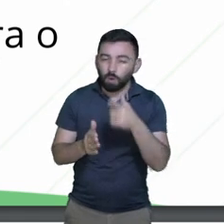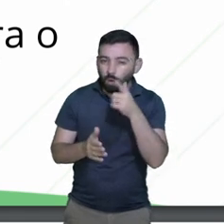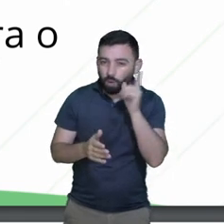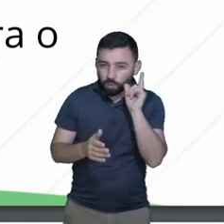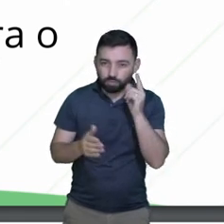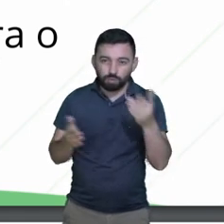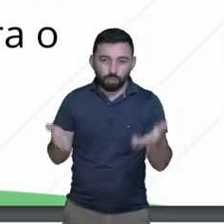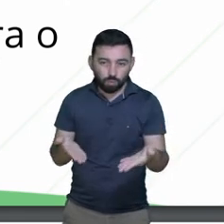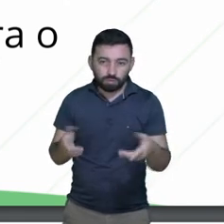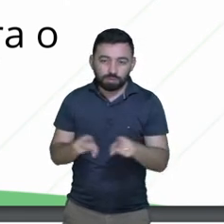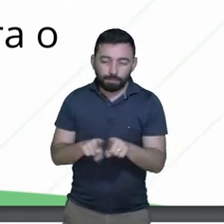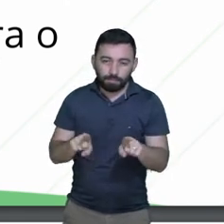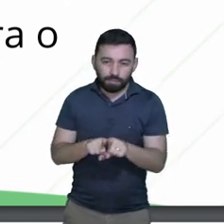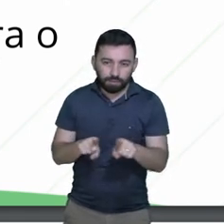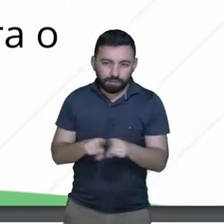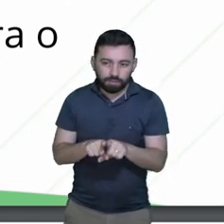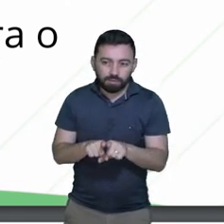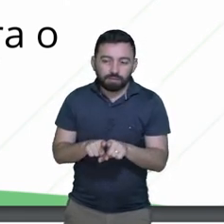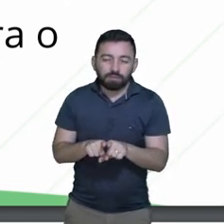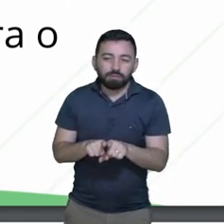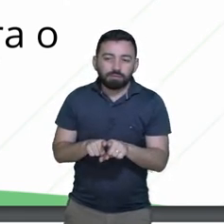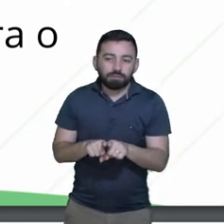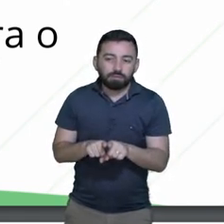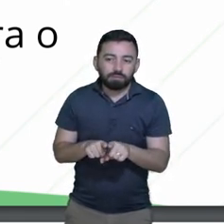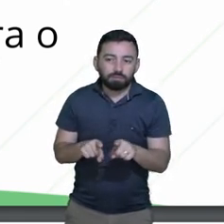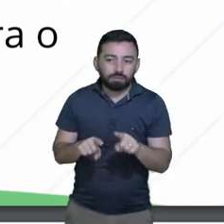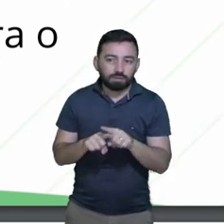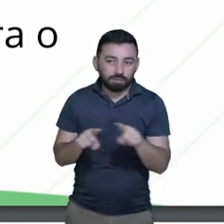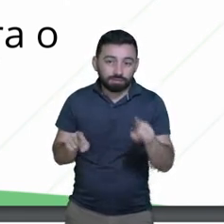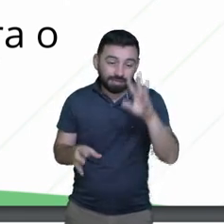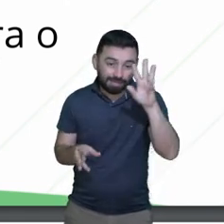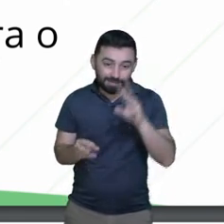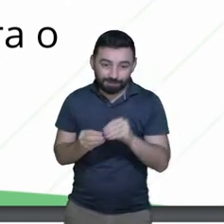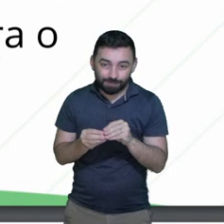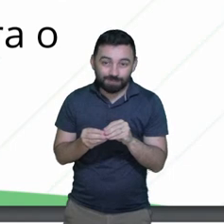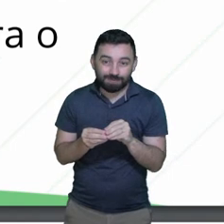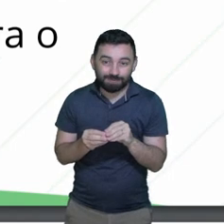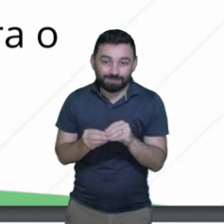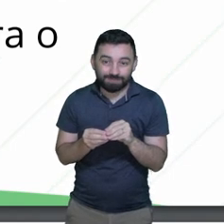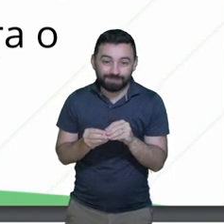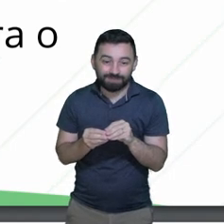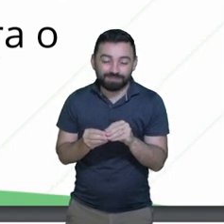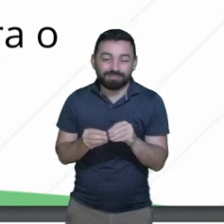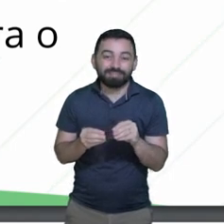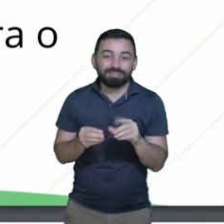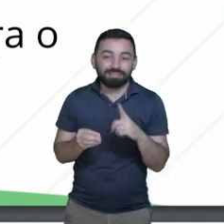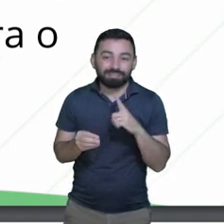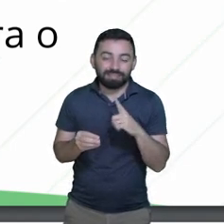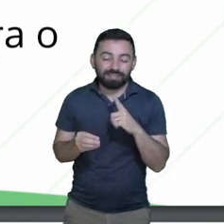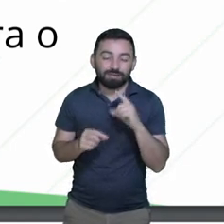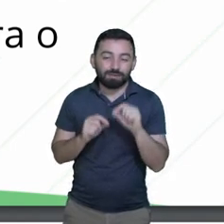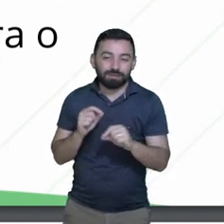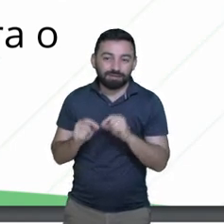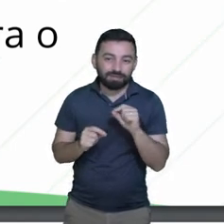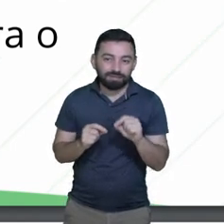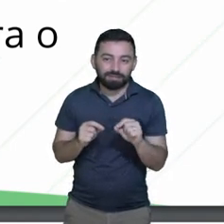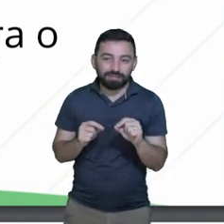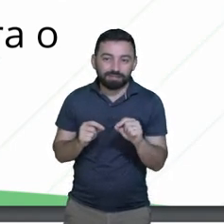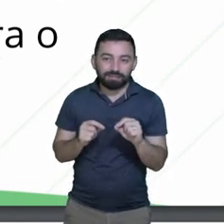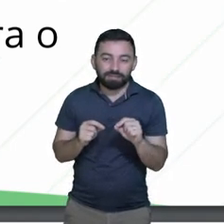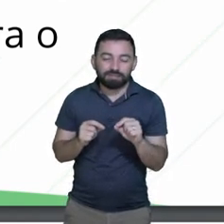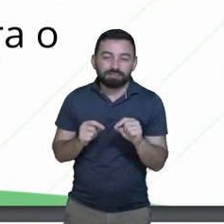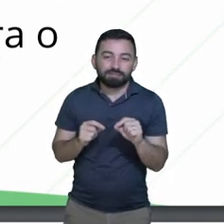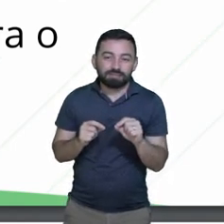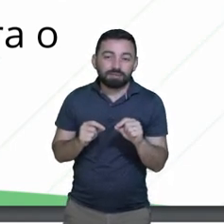e hoje eles eh resumem um pouco esta este consenso que nós temos eh